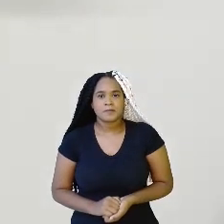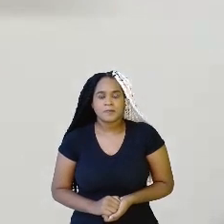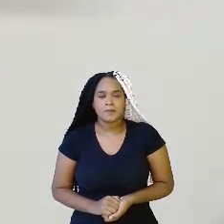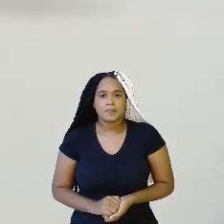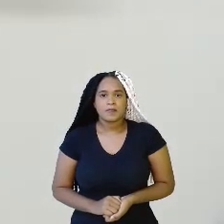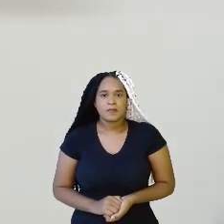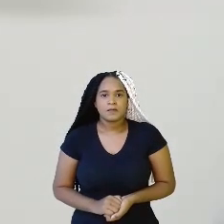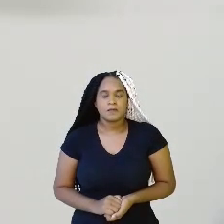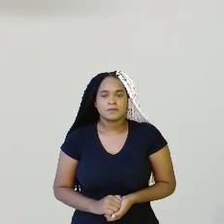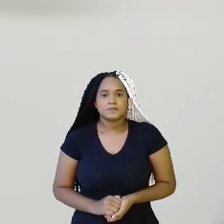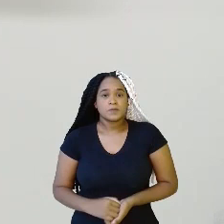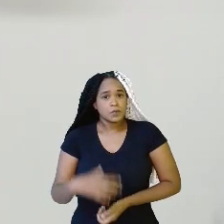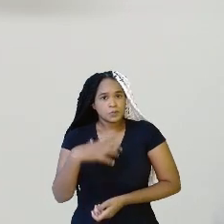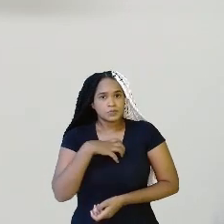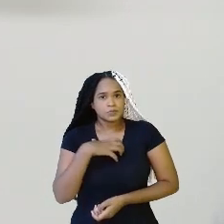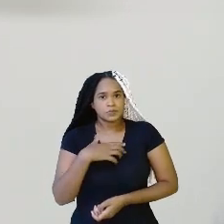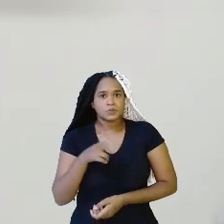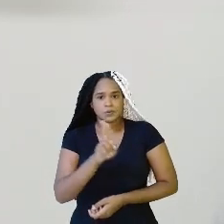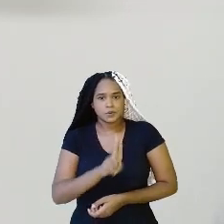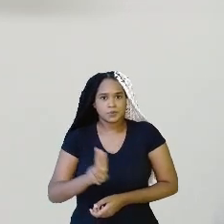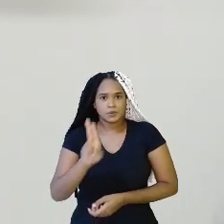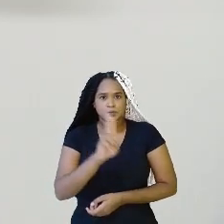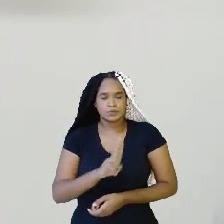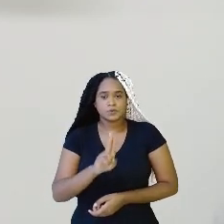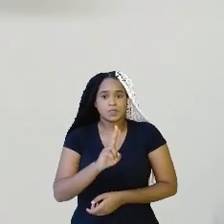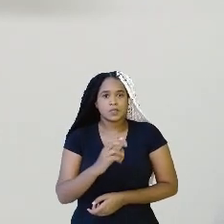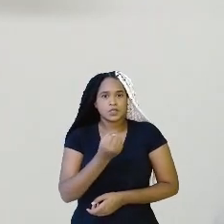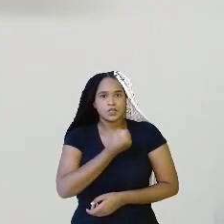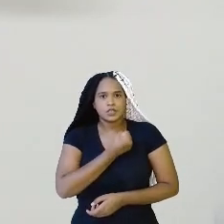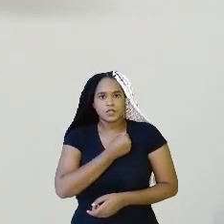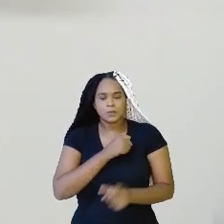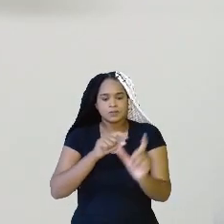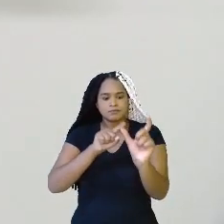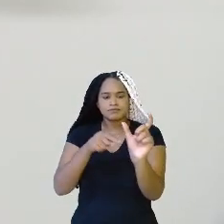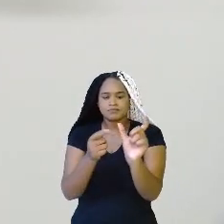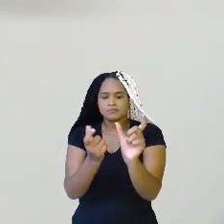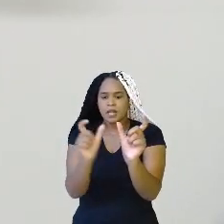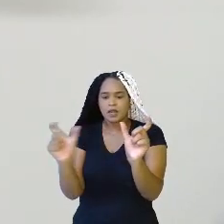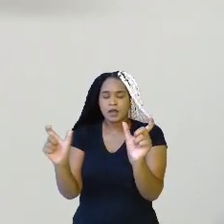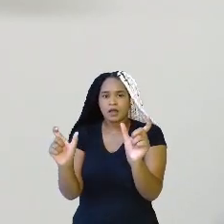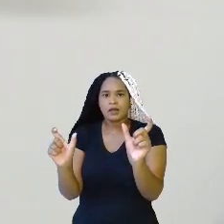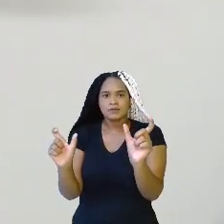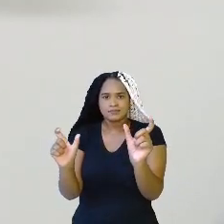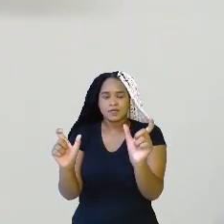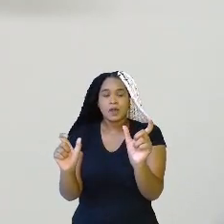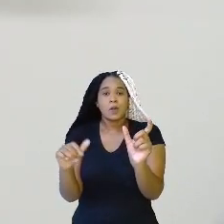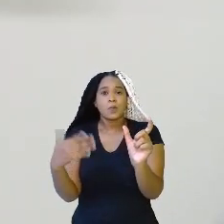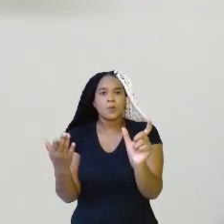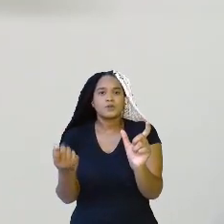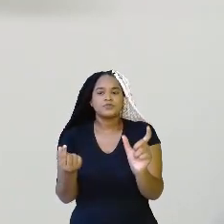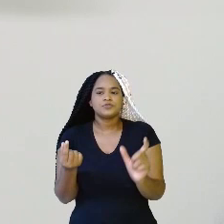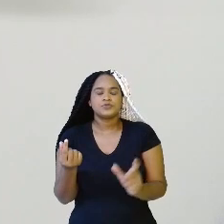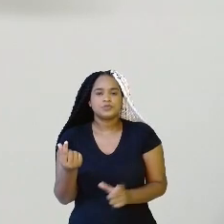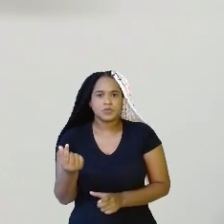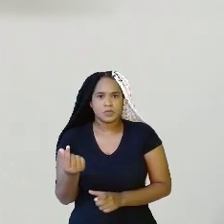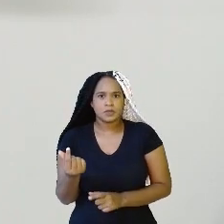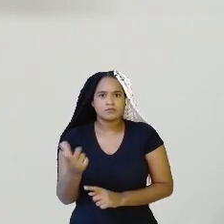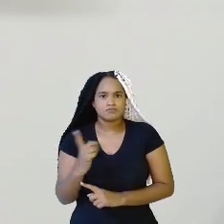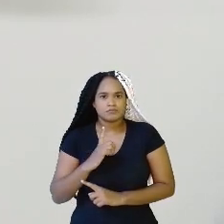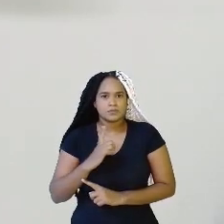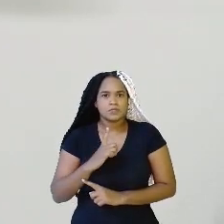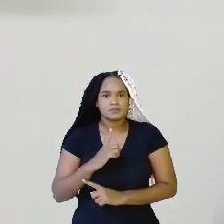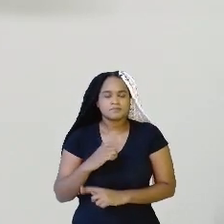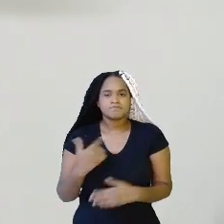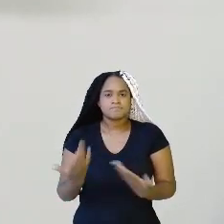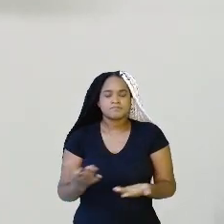números decimais é quando a gente vai mexer com dinheiro. Isso mesmo. Quando a gente vai utilizar o nosso dinheirinho,